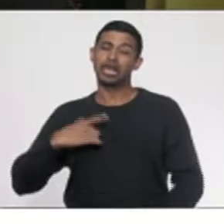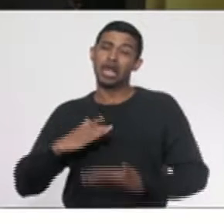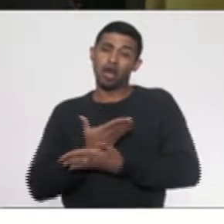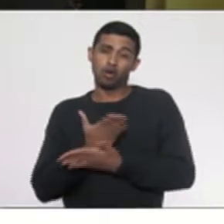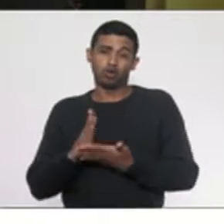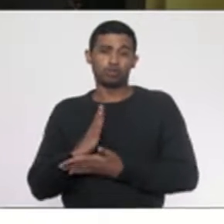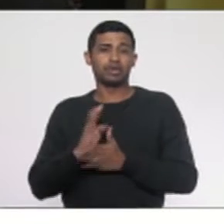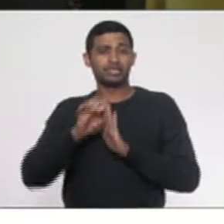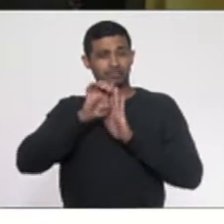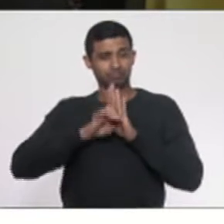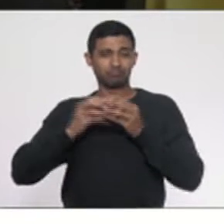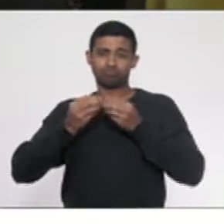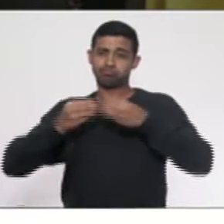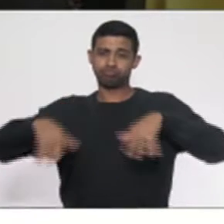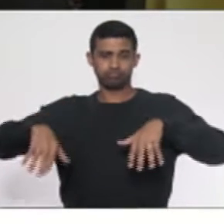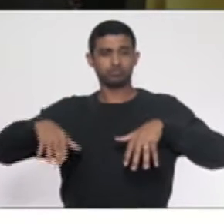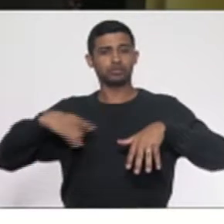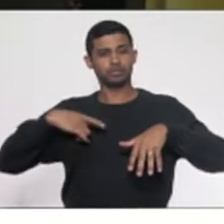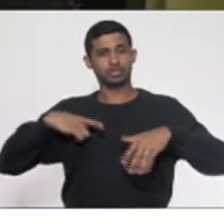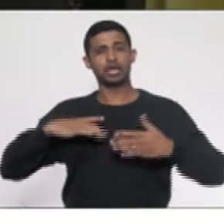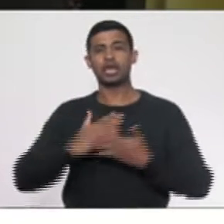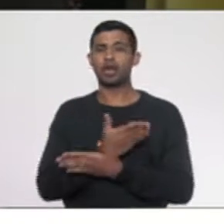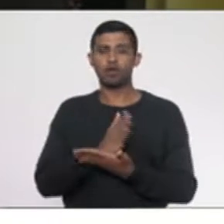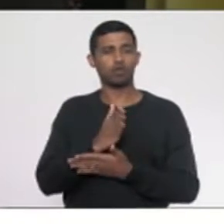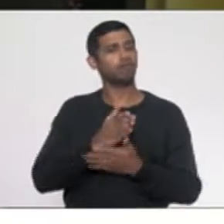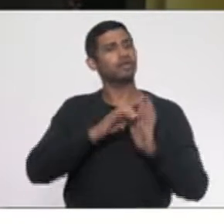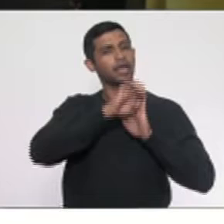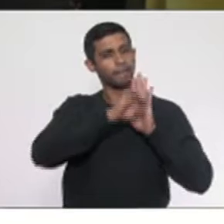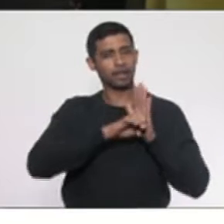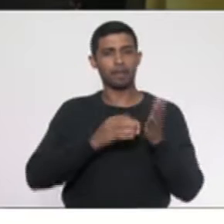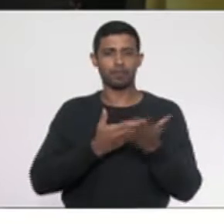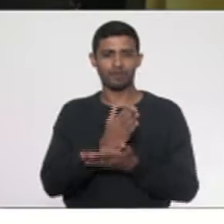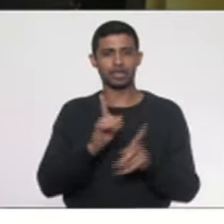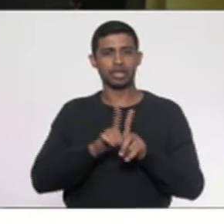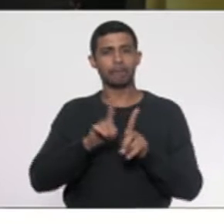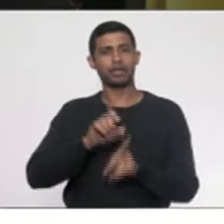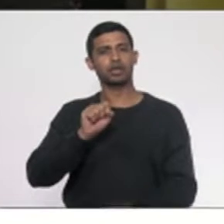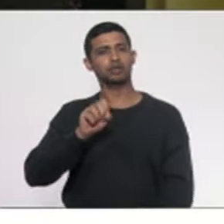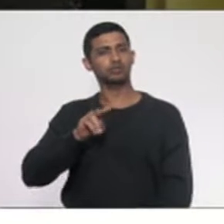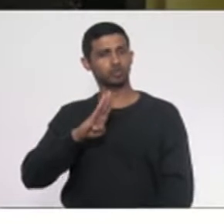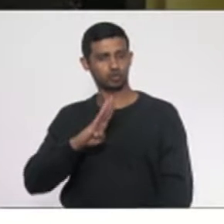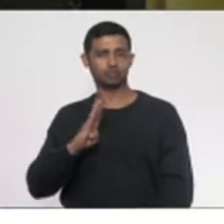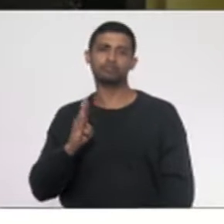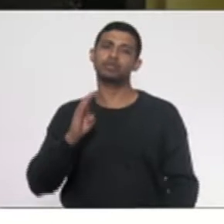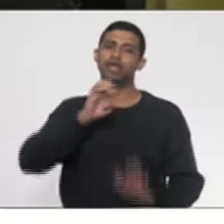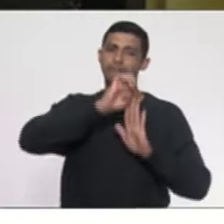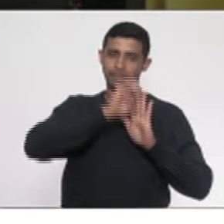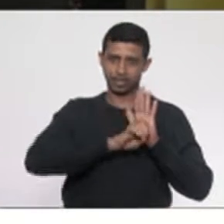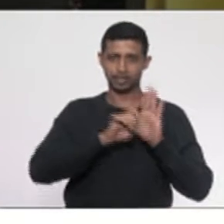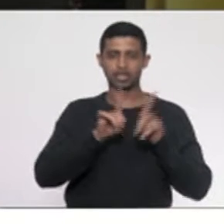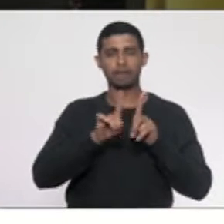prejudicadas, emendas aprovadas com subemenda e as emendas rejeitadas.